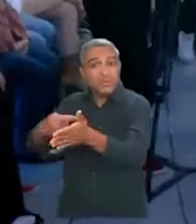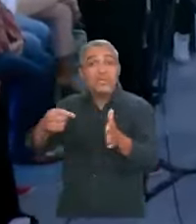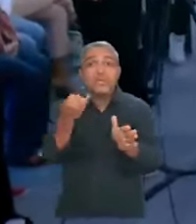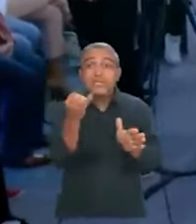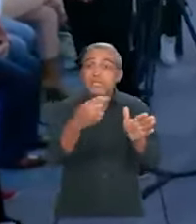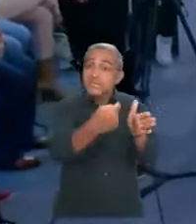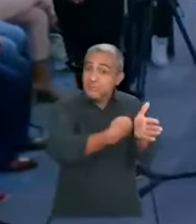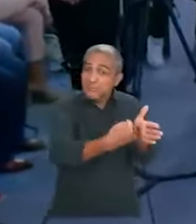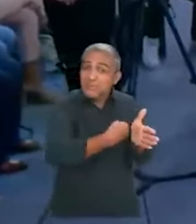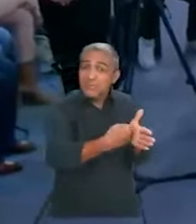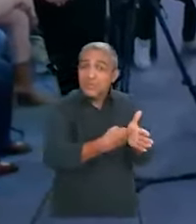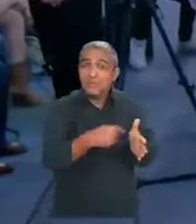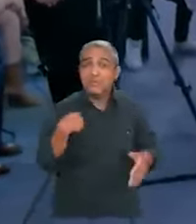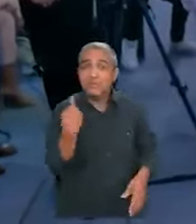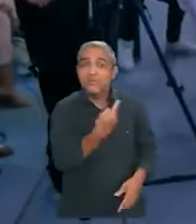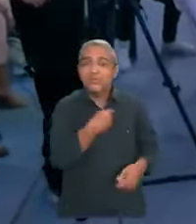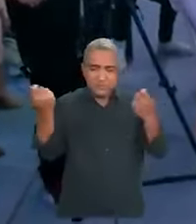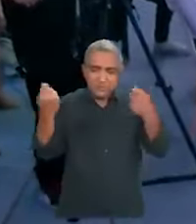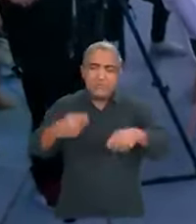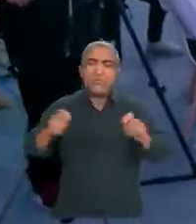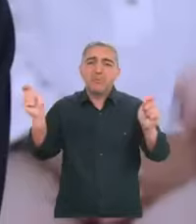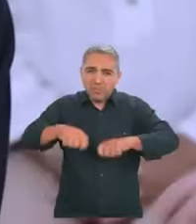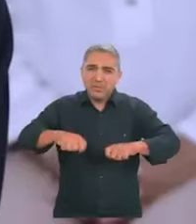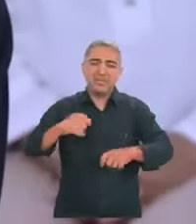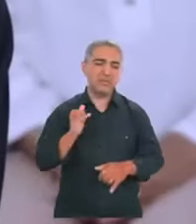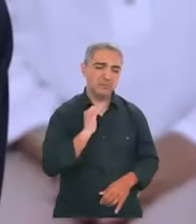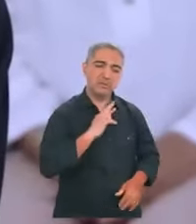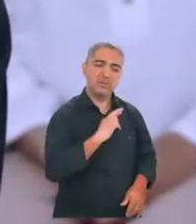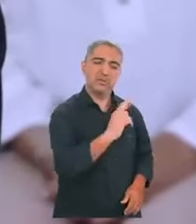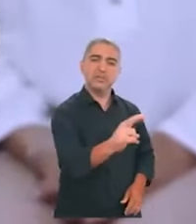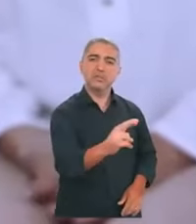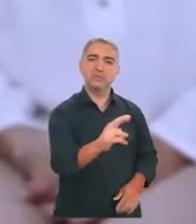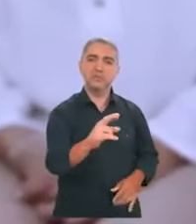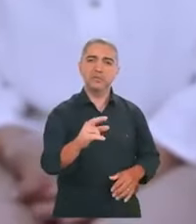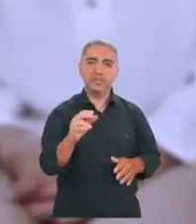Porque Jesus é o caminho, a verdade e a vida.